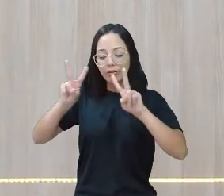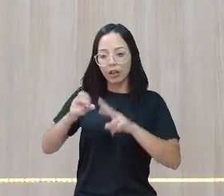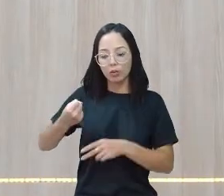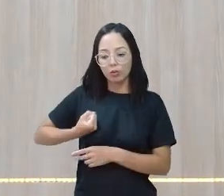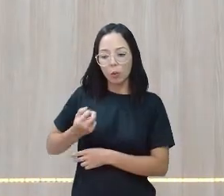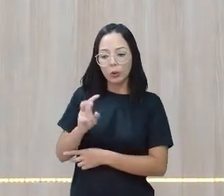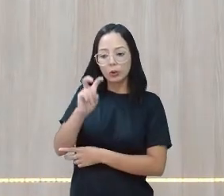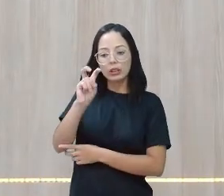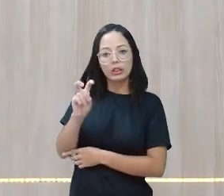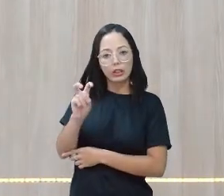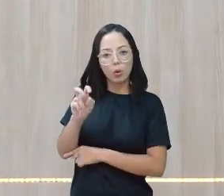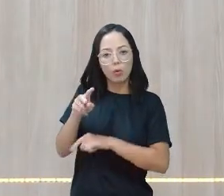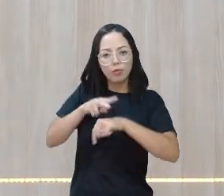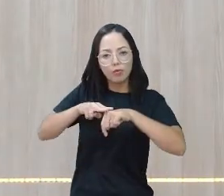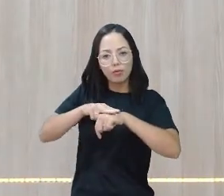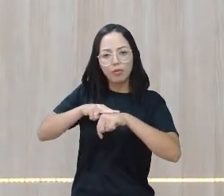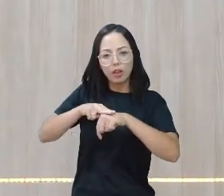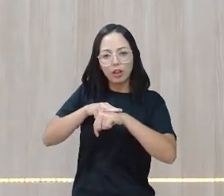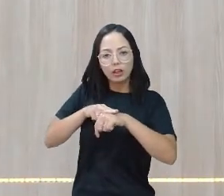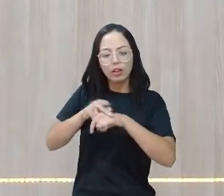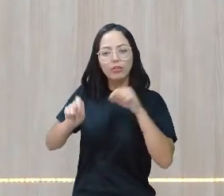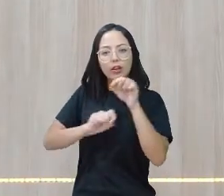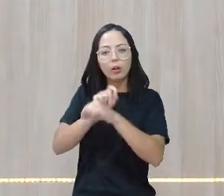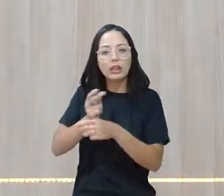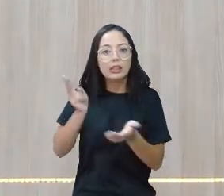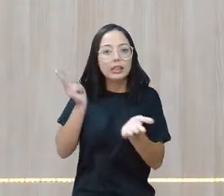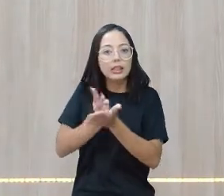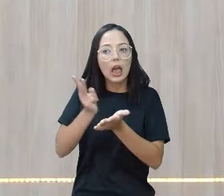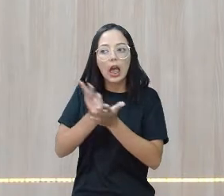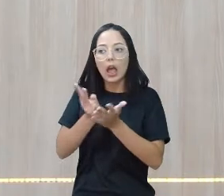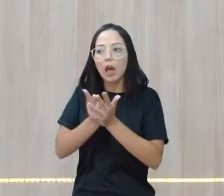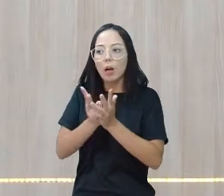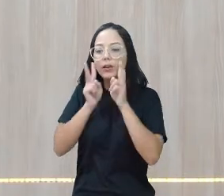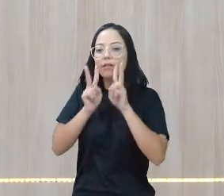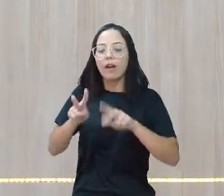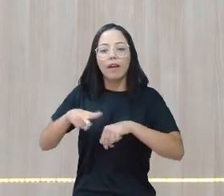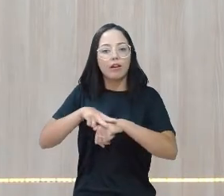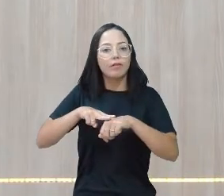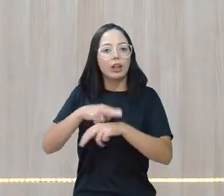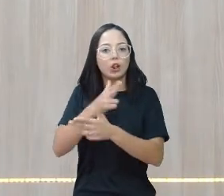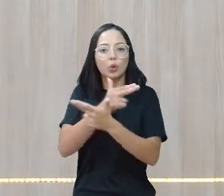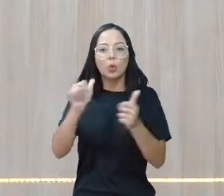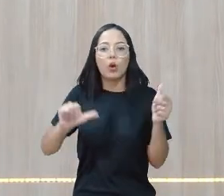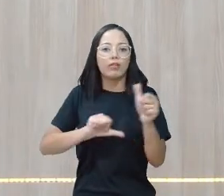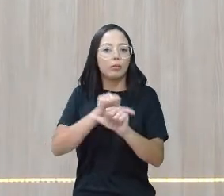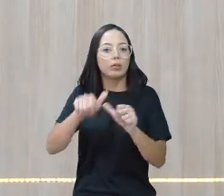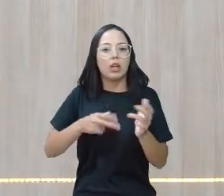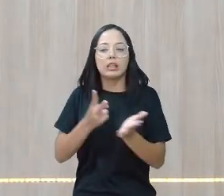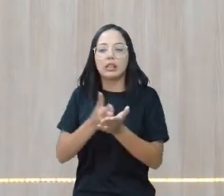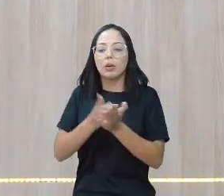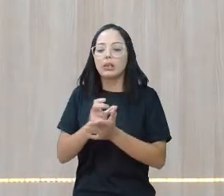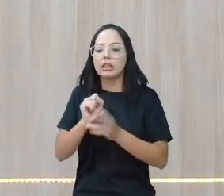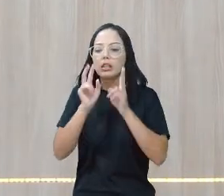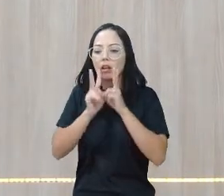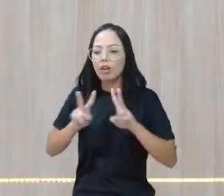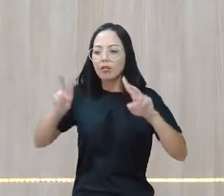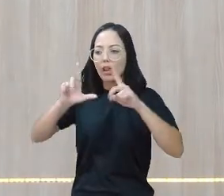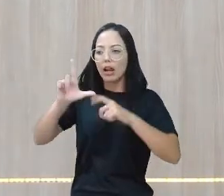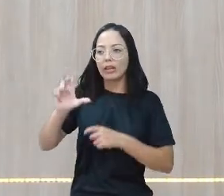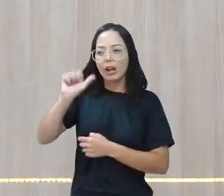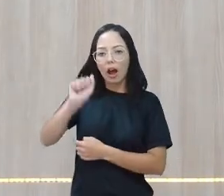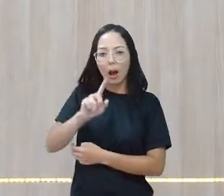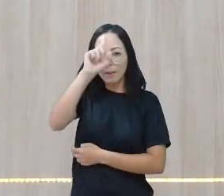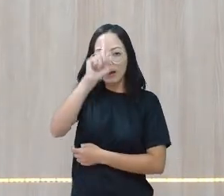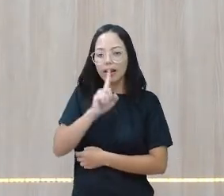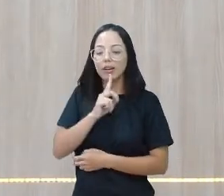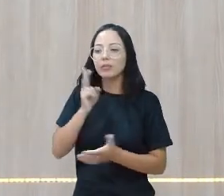o número 5, verde, ela vai sempre ver verde. Isso nunca vai mudar. Se ela vê a letra A amarela, ela